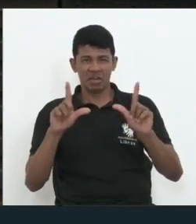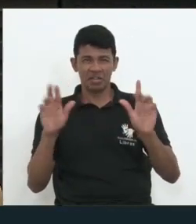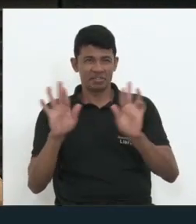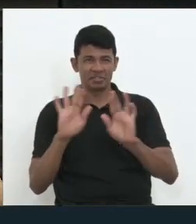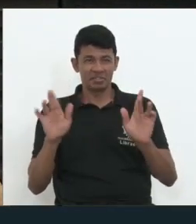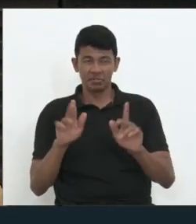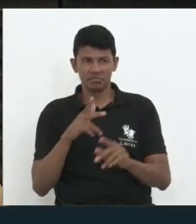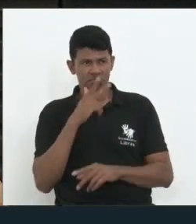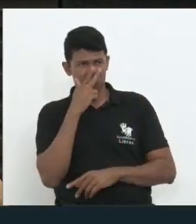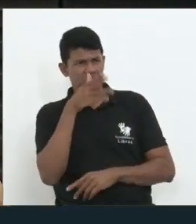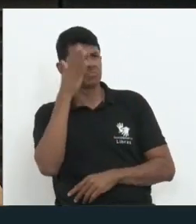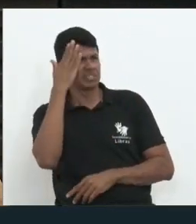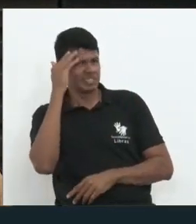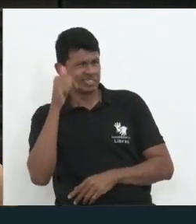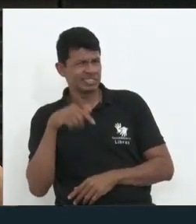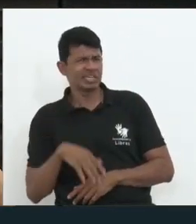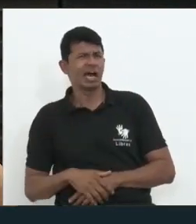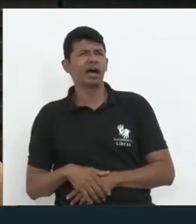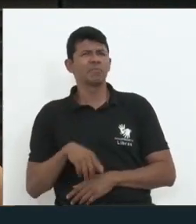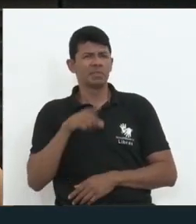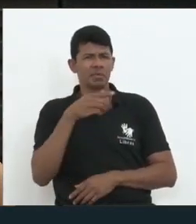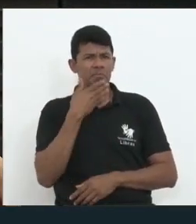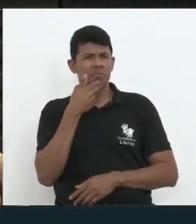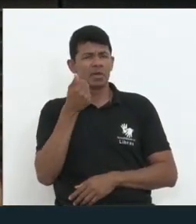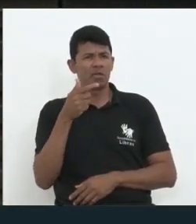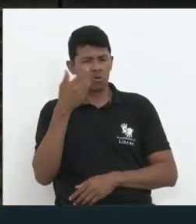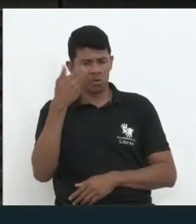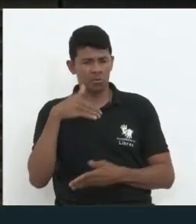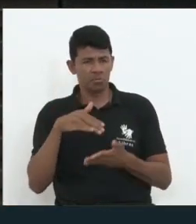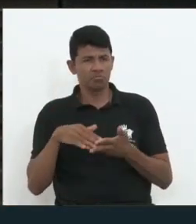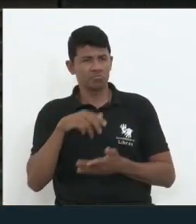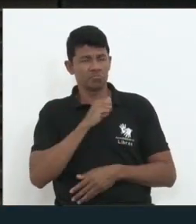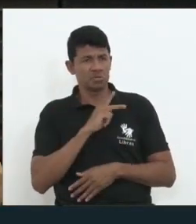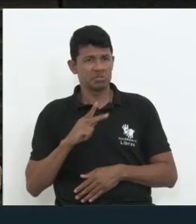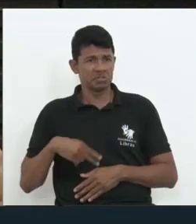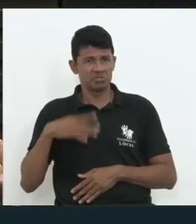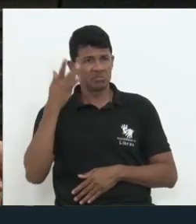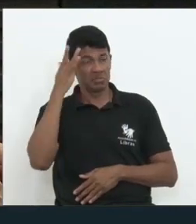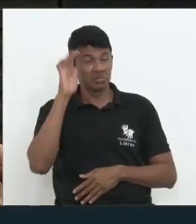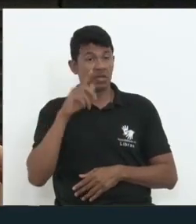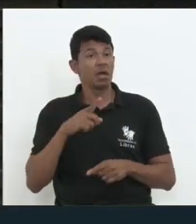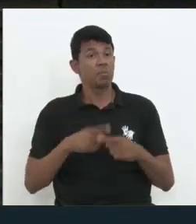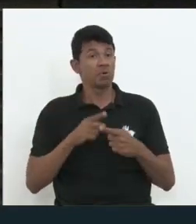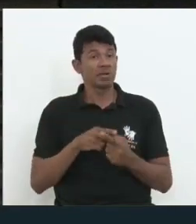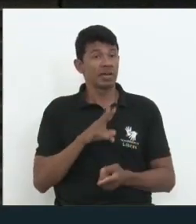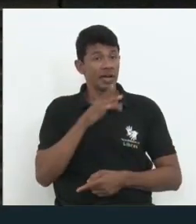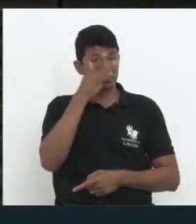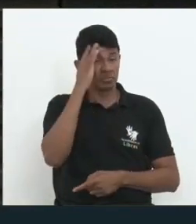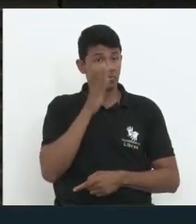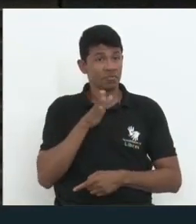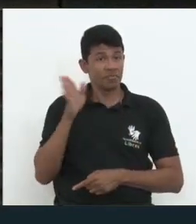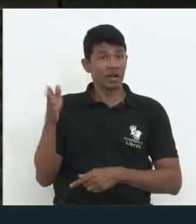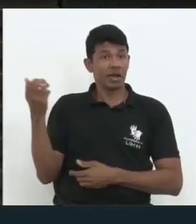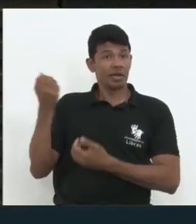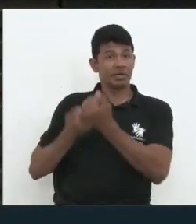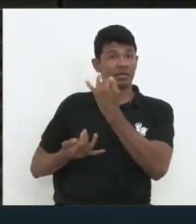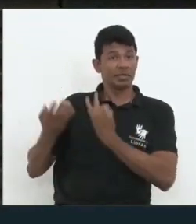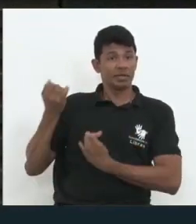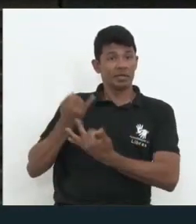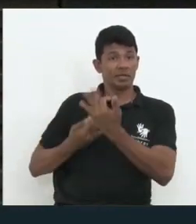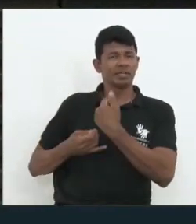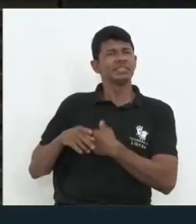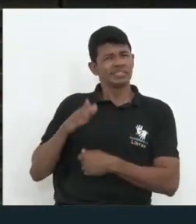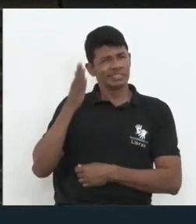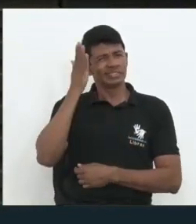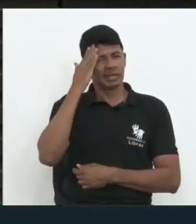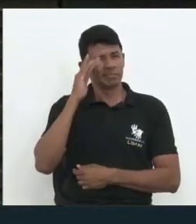que a presidência. Ah, sim, senhor presidente, porque ali a gente tem muita gente que vai lá e acaba relatando para a gente. Todo lugar tem um X9, senhor